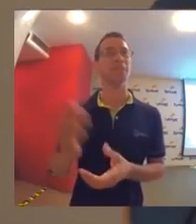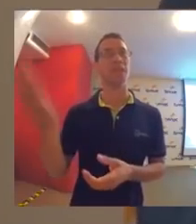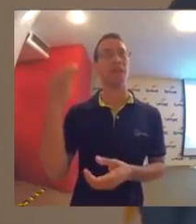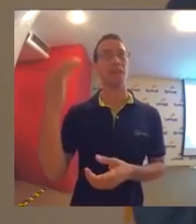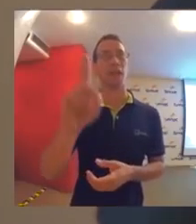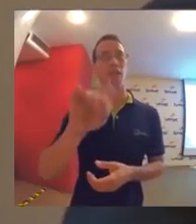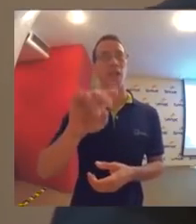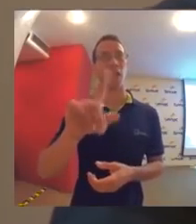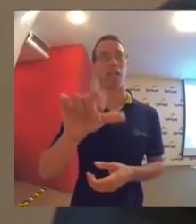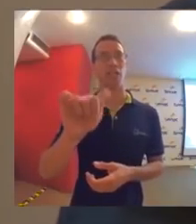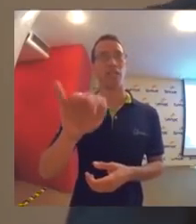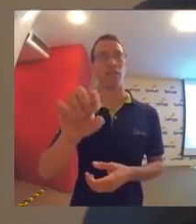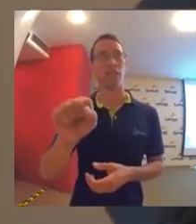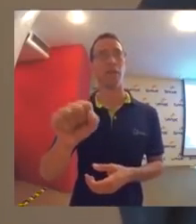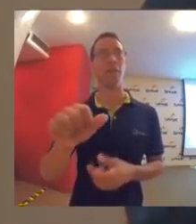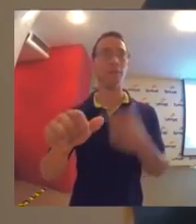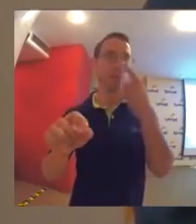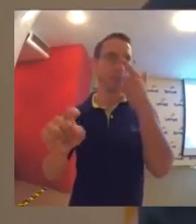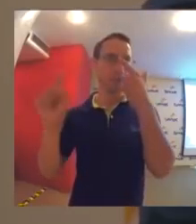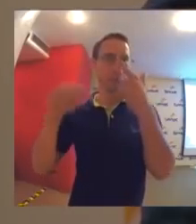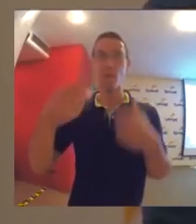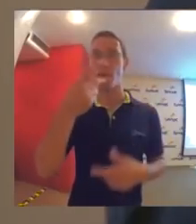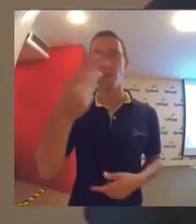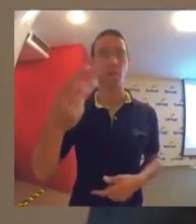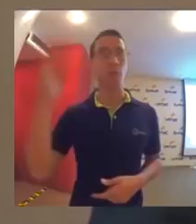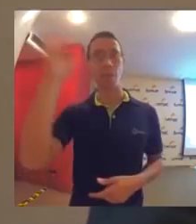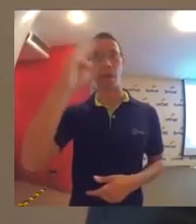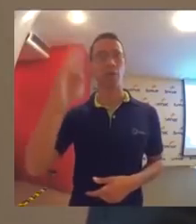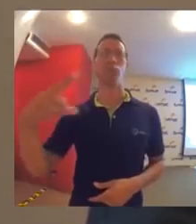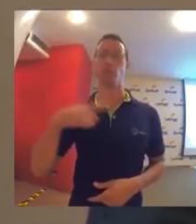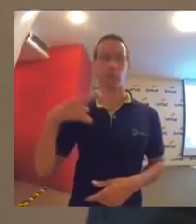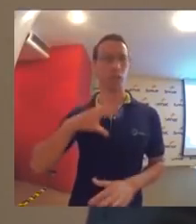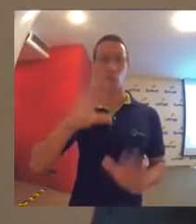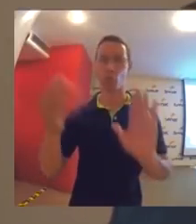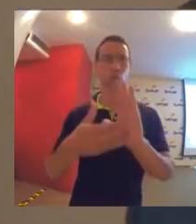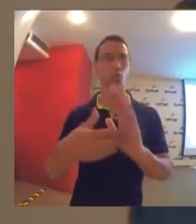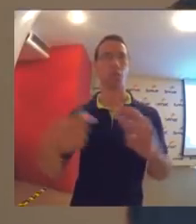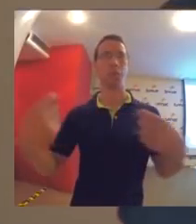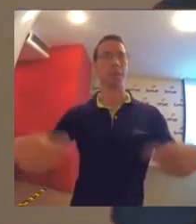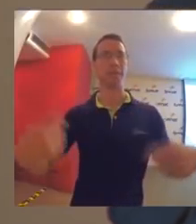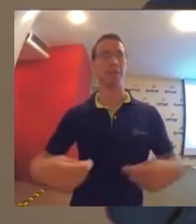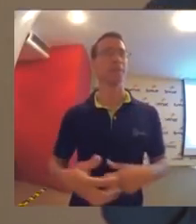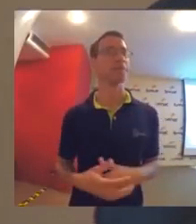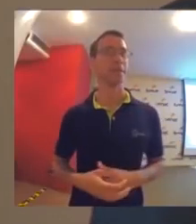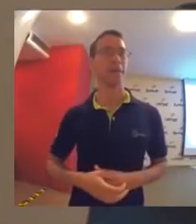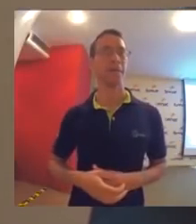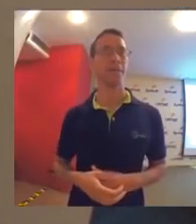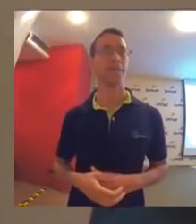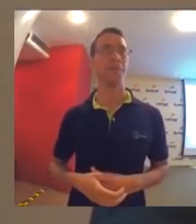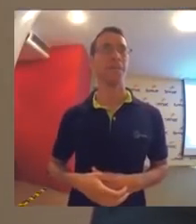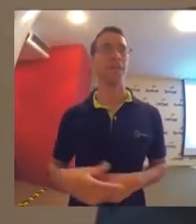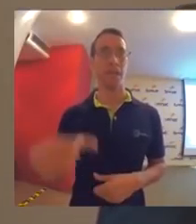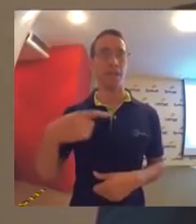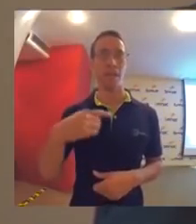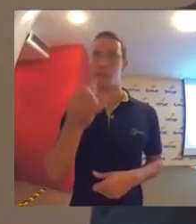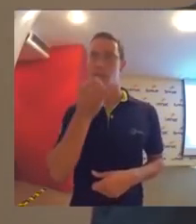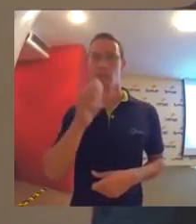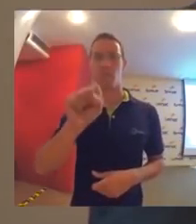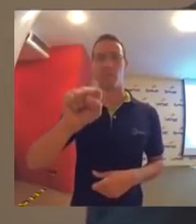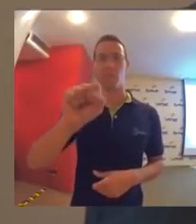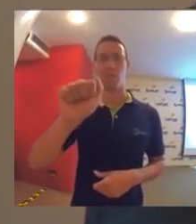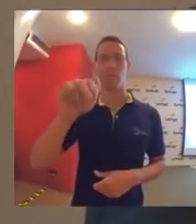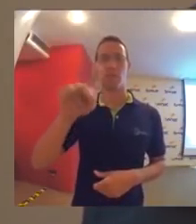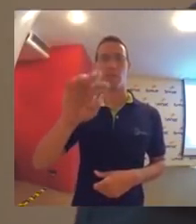anticabralista que veio ali para dizer que o Brasil tem tudo o que precisa. Tem os melhores professores do mundo, e eu não